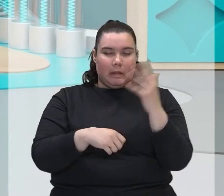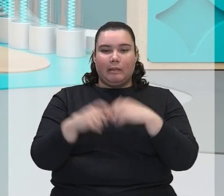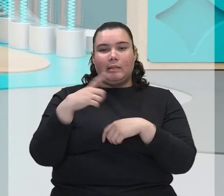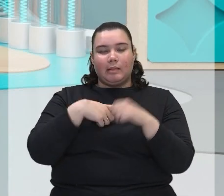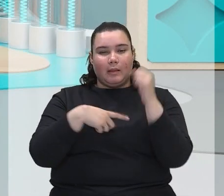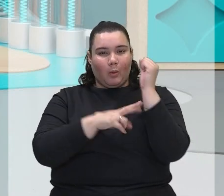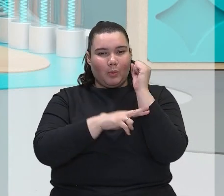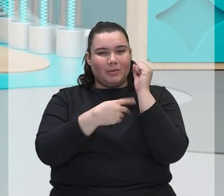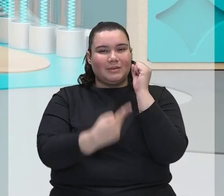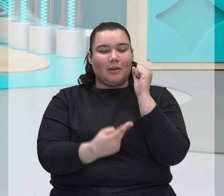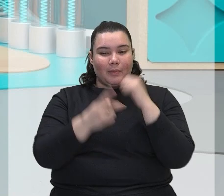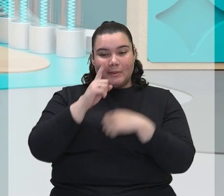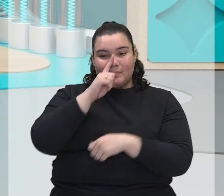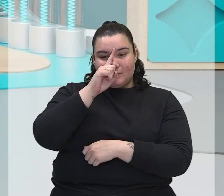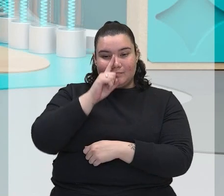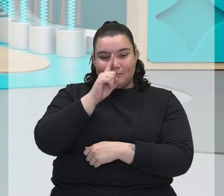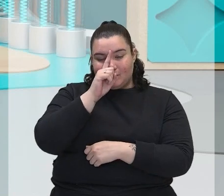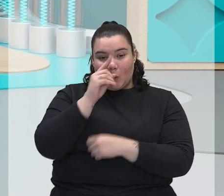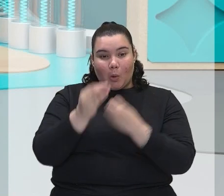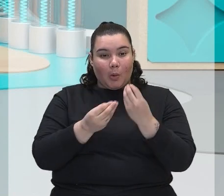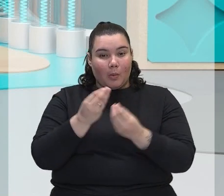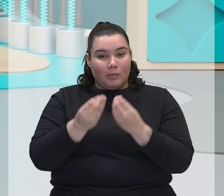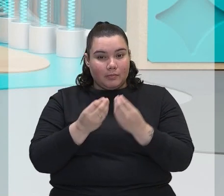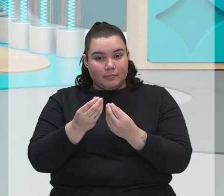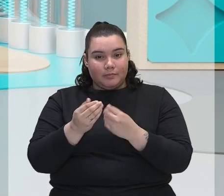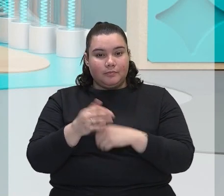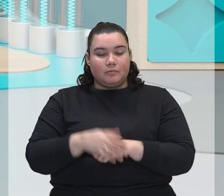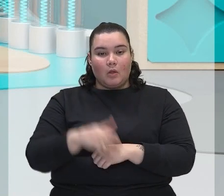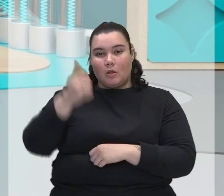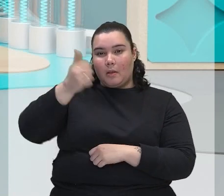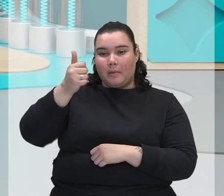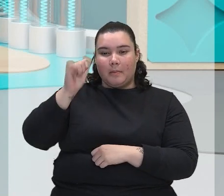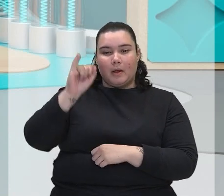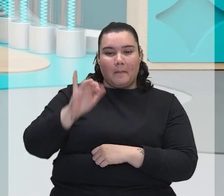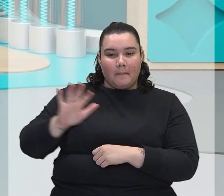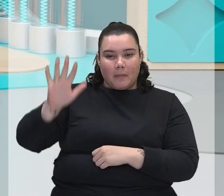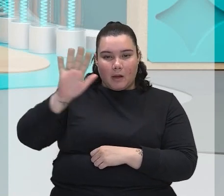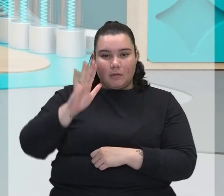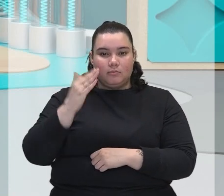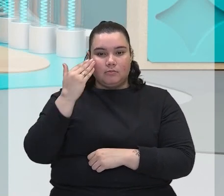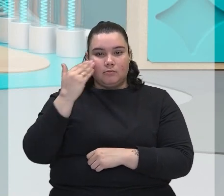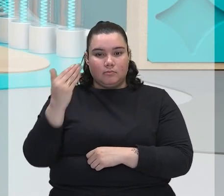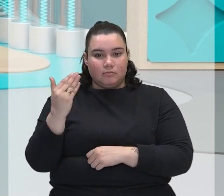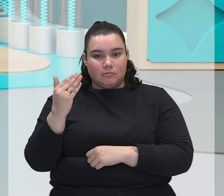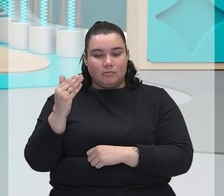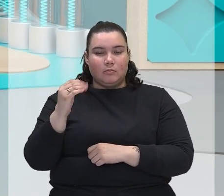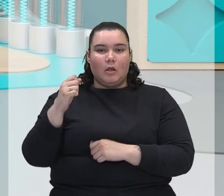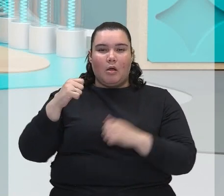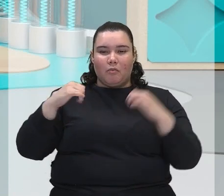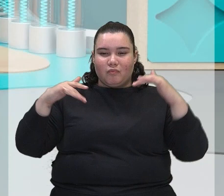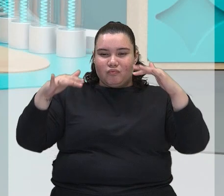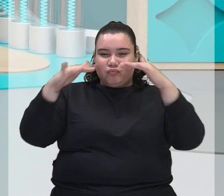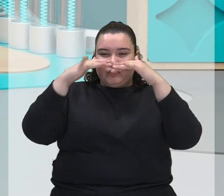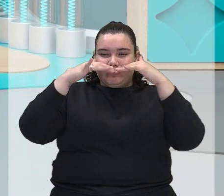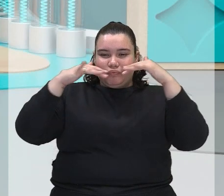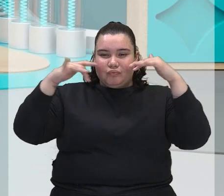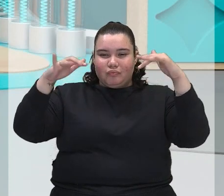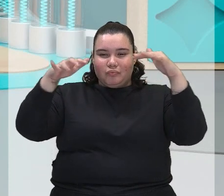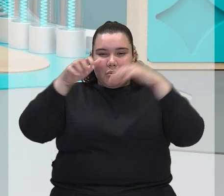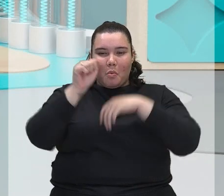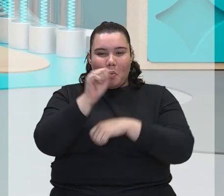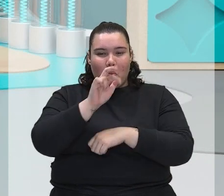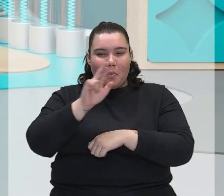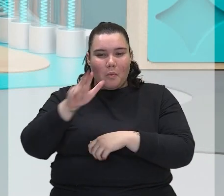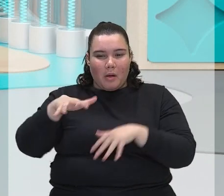consequências graves, né, como, por exemplo, no primeiro quadro, você observa aí a fumaça que invadiu o ar